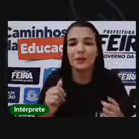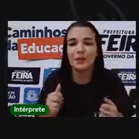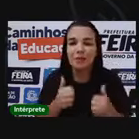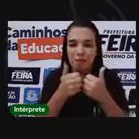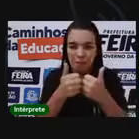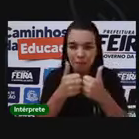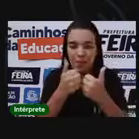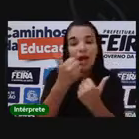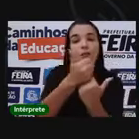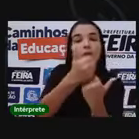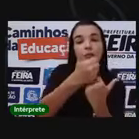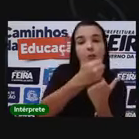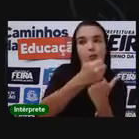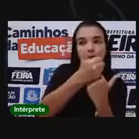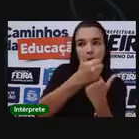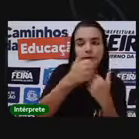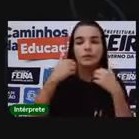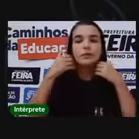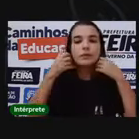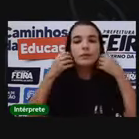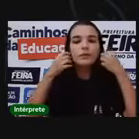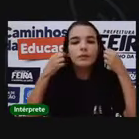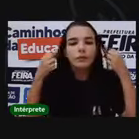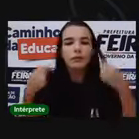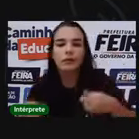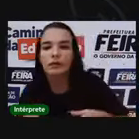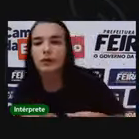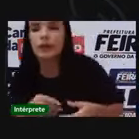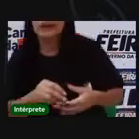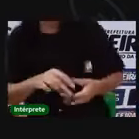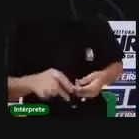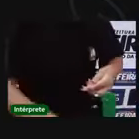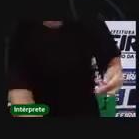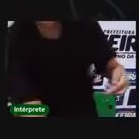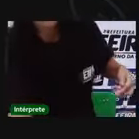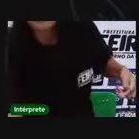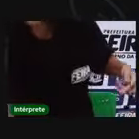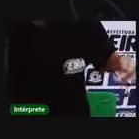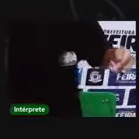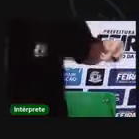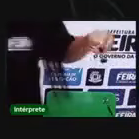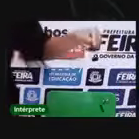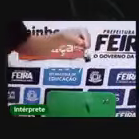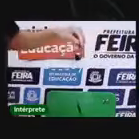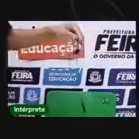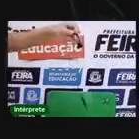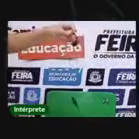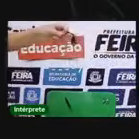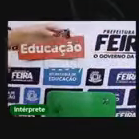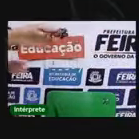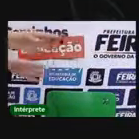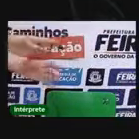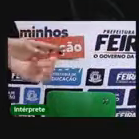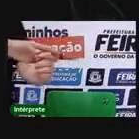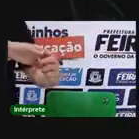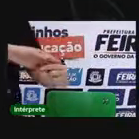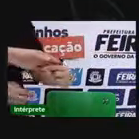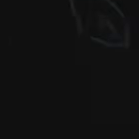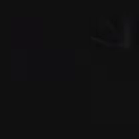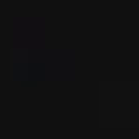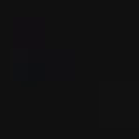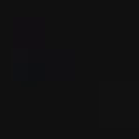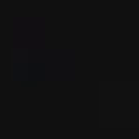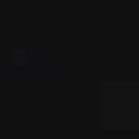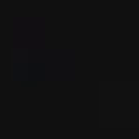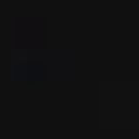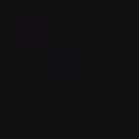conversar e ver as pessoas e saber com quem eu estou falando. Mas os tempos desafiosos não nos permitem, não é? Mas que bom que a